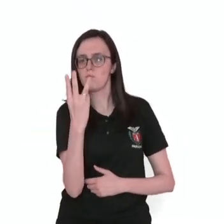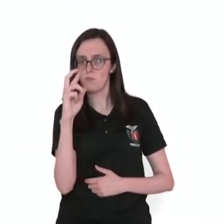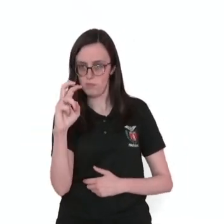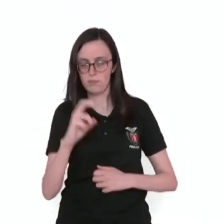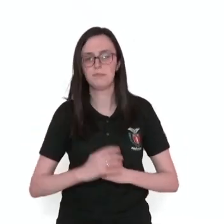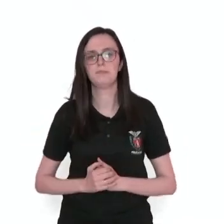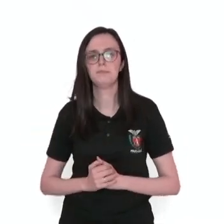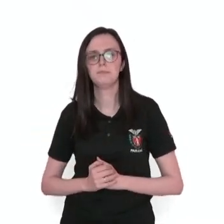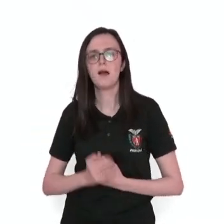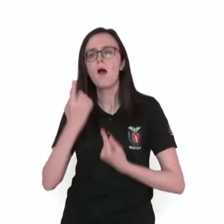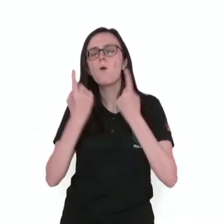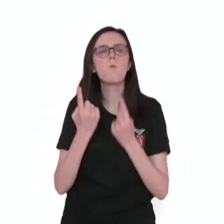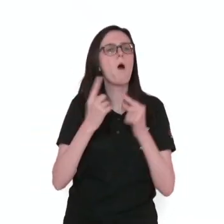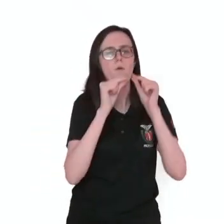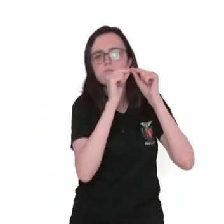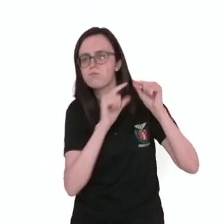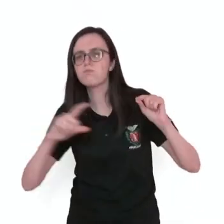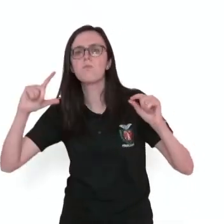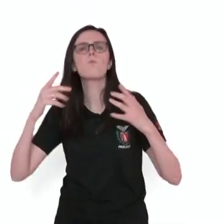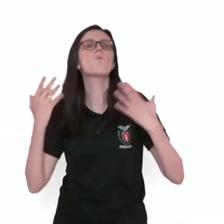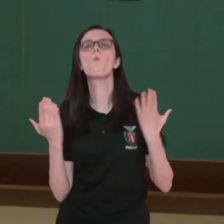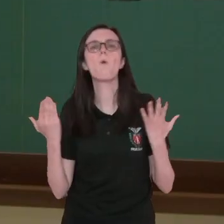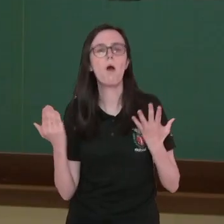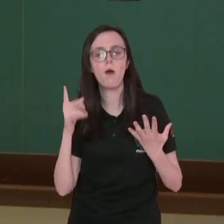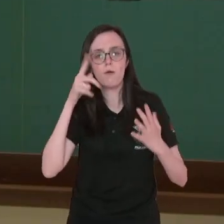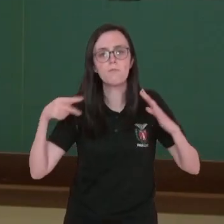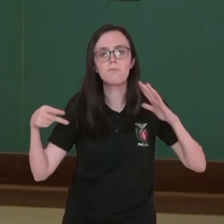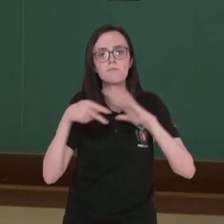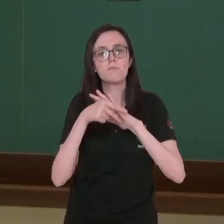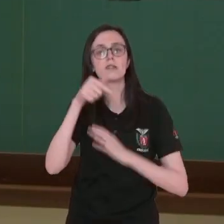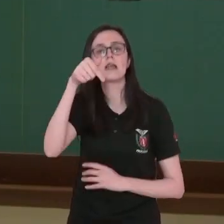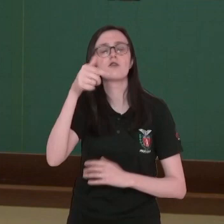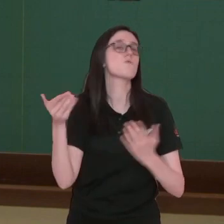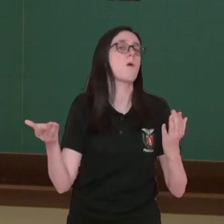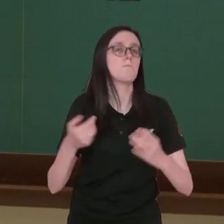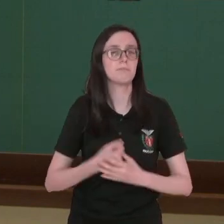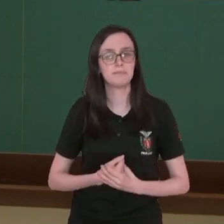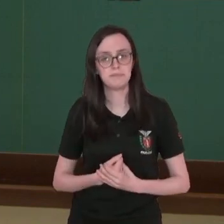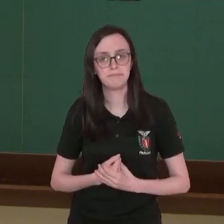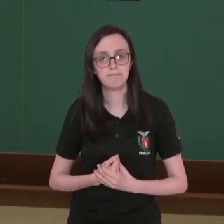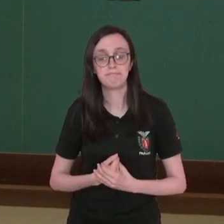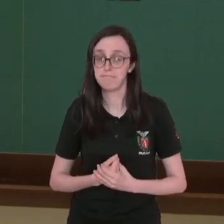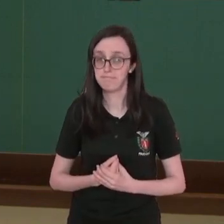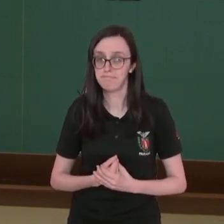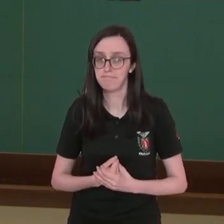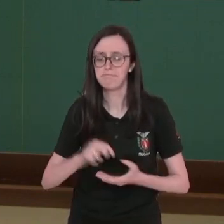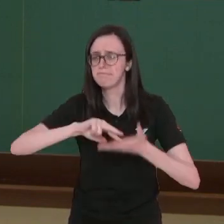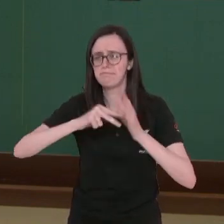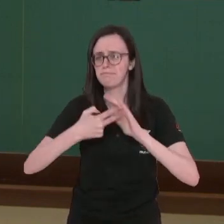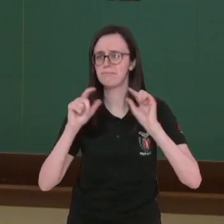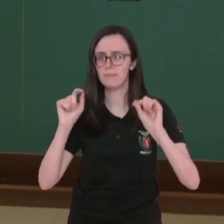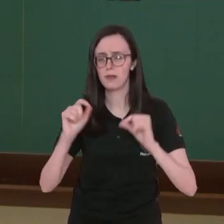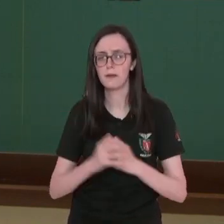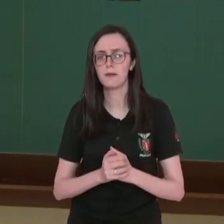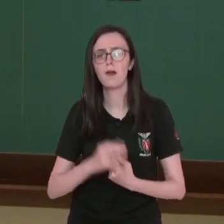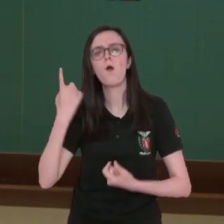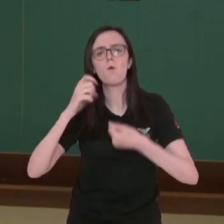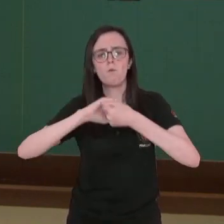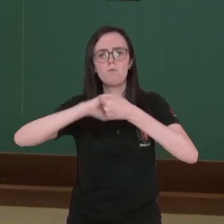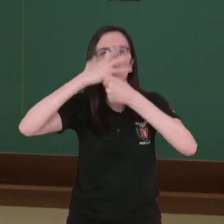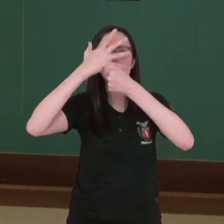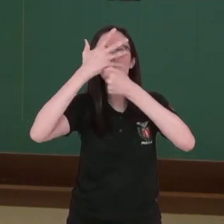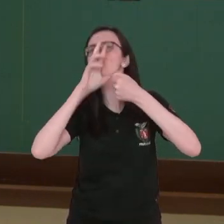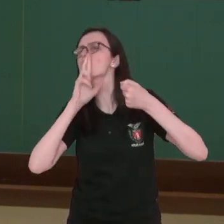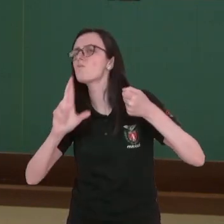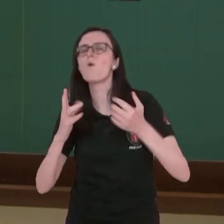107235. Qual é a ordem de grandeza pertencente ao algarismo 7? Pessoal, em outras palavras, qual é a potência dele? Qual